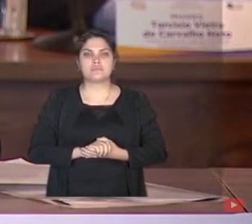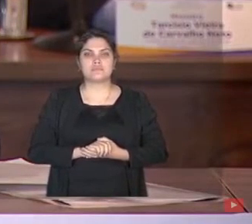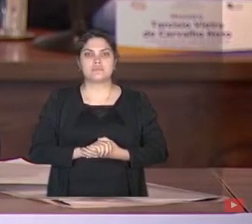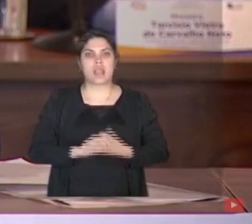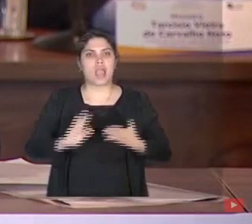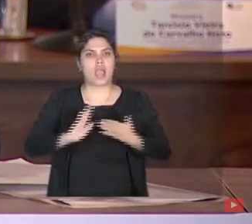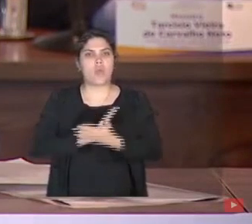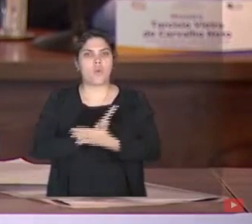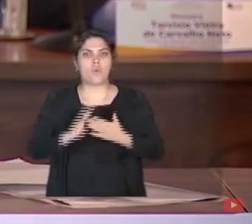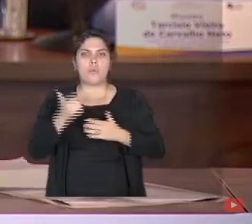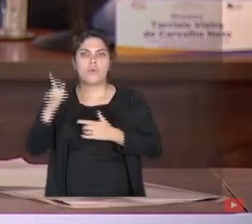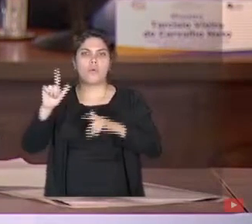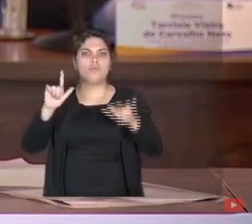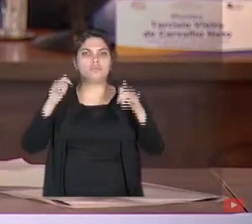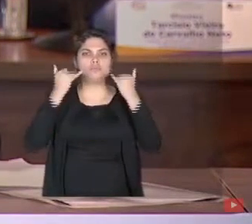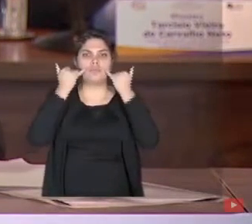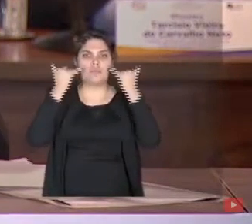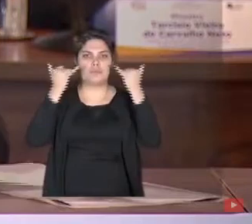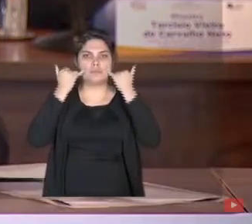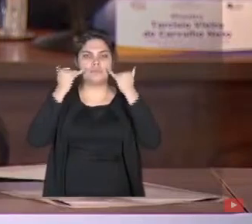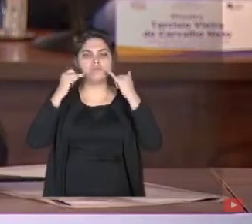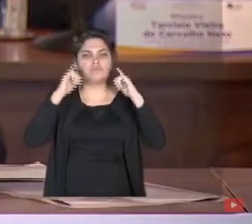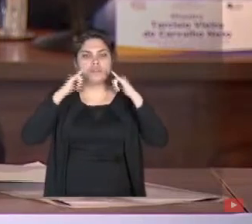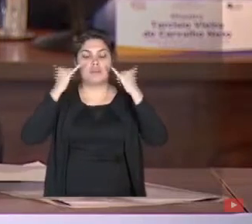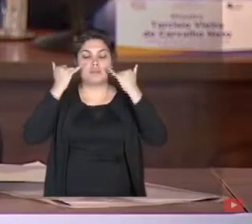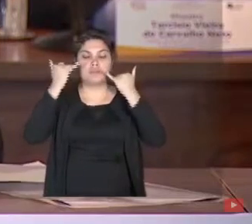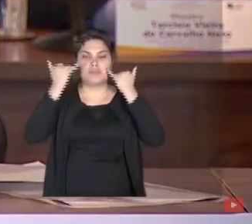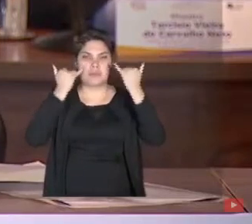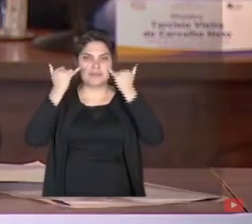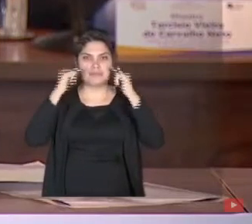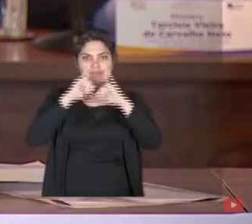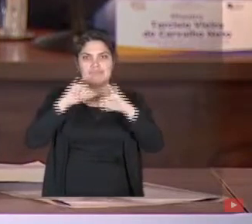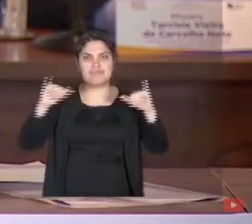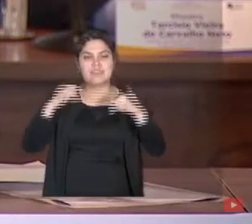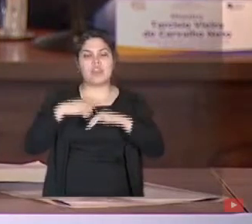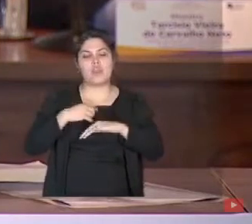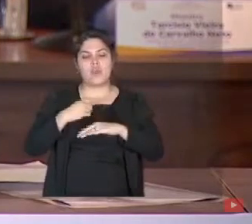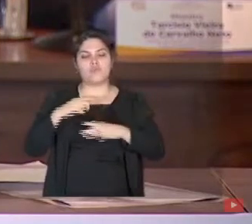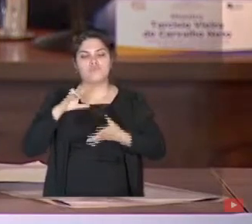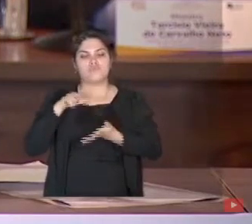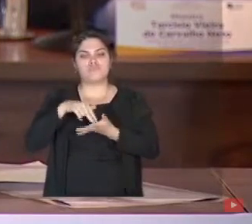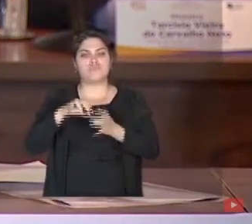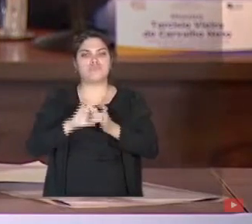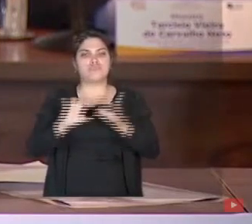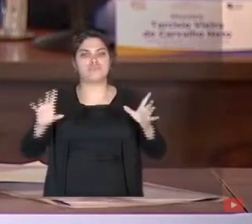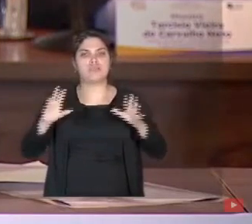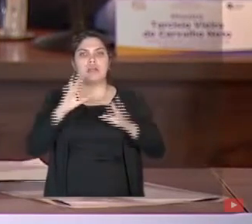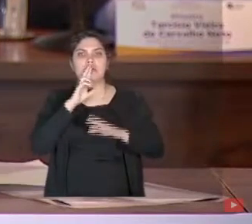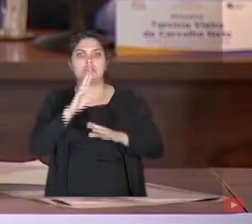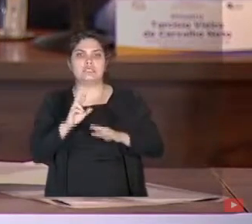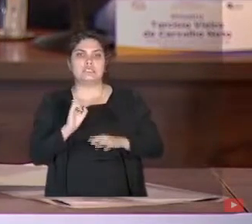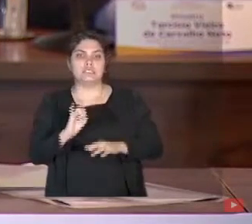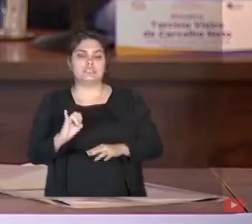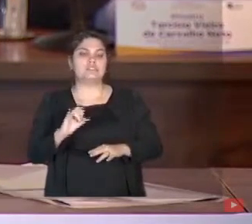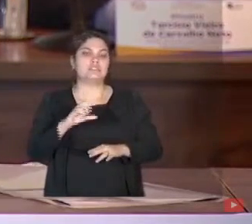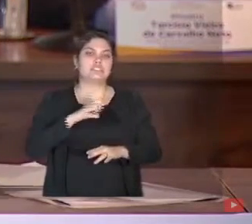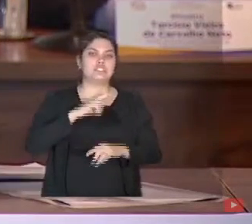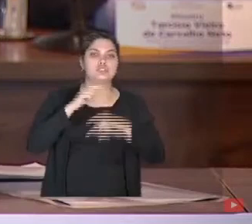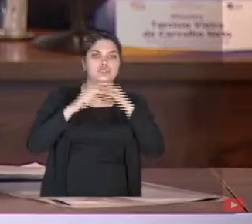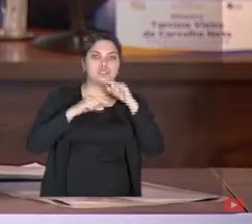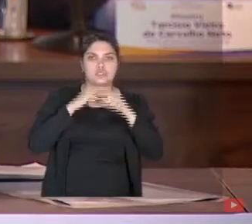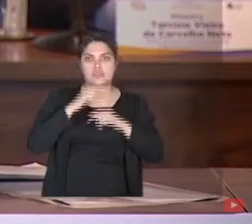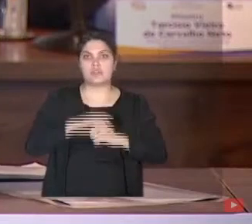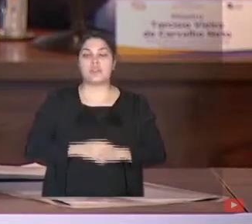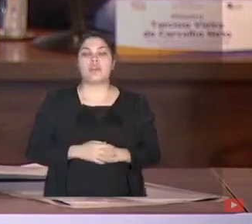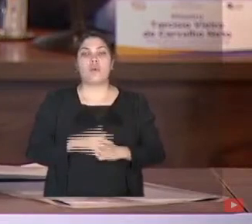Algumas outras informações importantes, depois eu estarei à disposição para responder todas as perguntas, se houver. Algumas